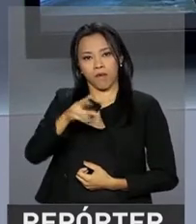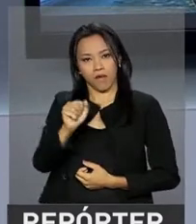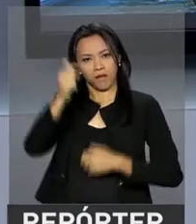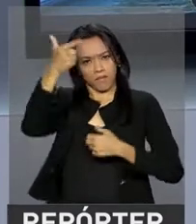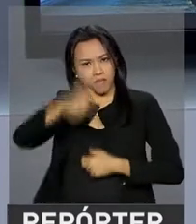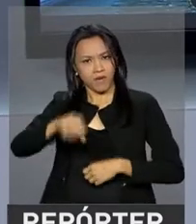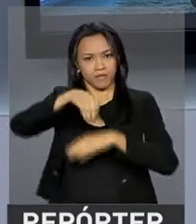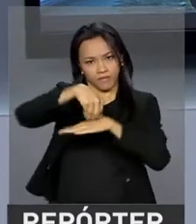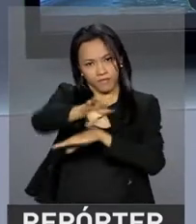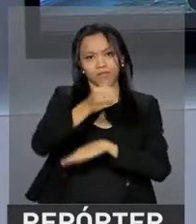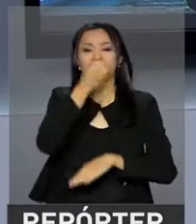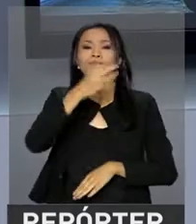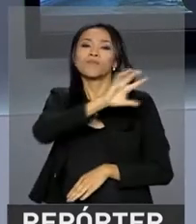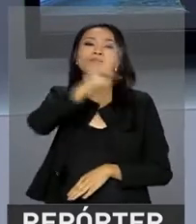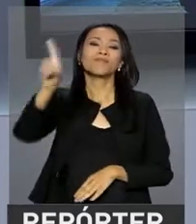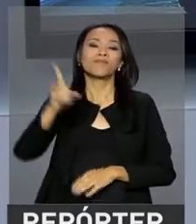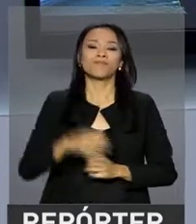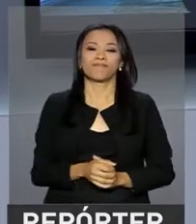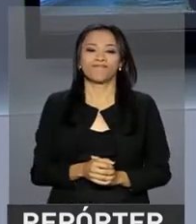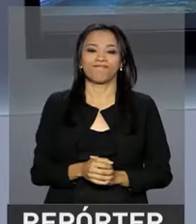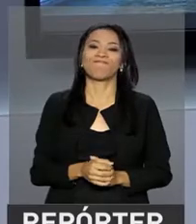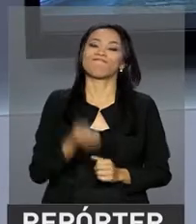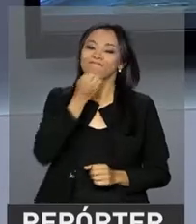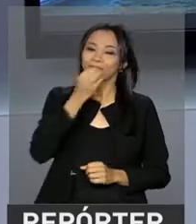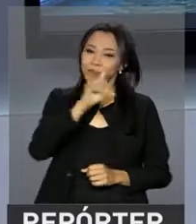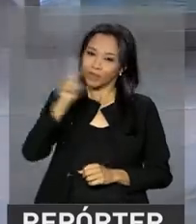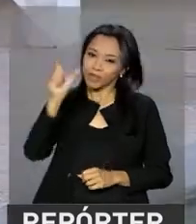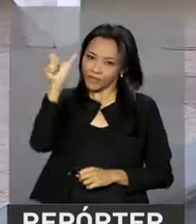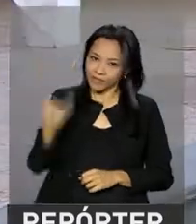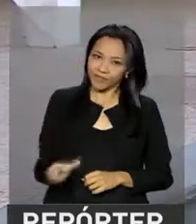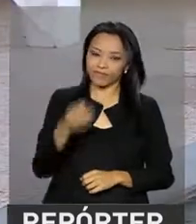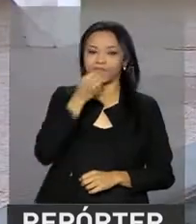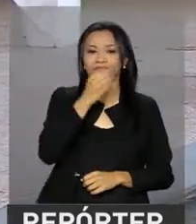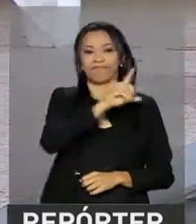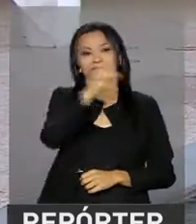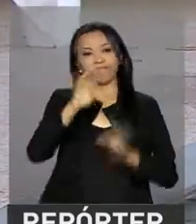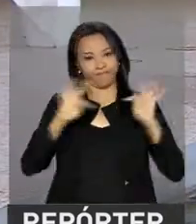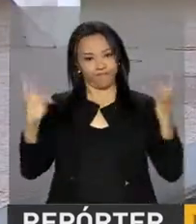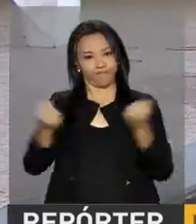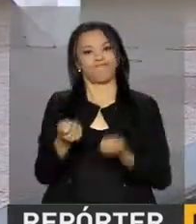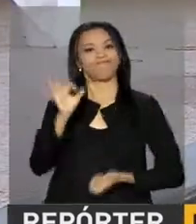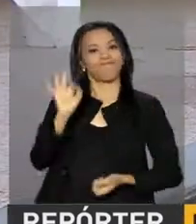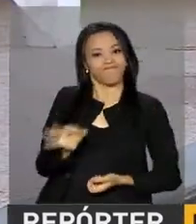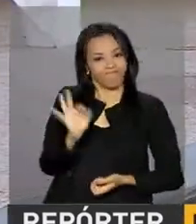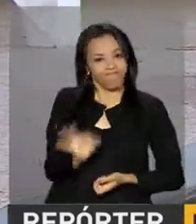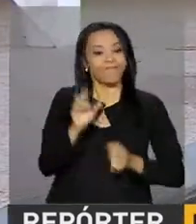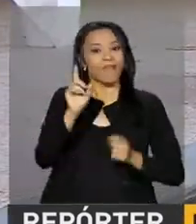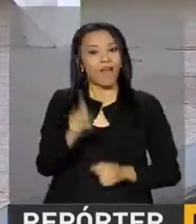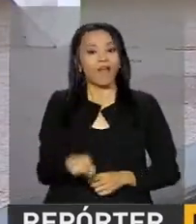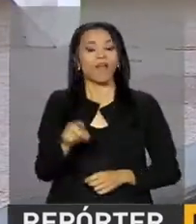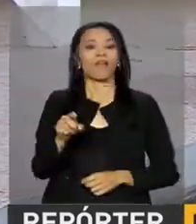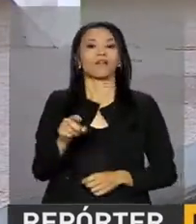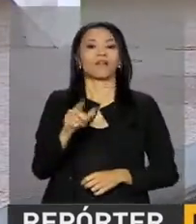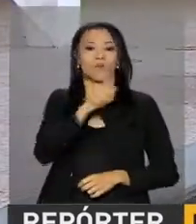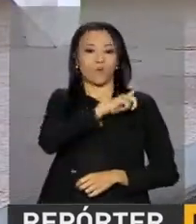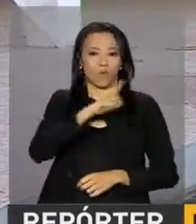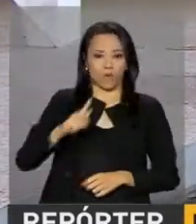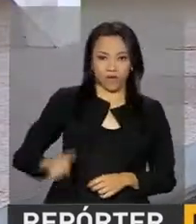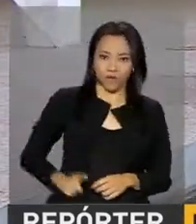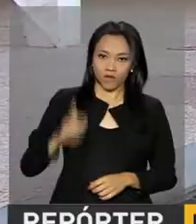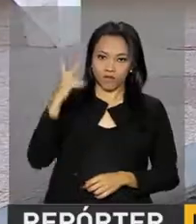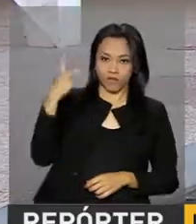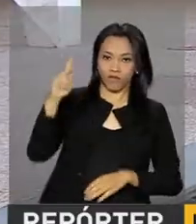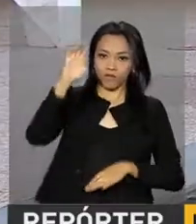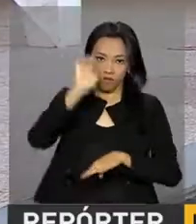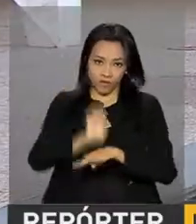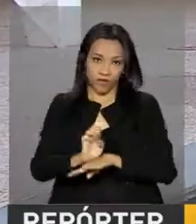gente. Mara, bom dia. Bom dia, Jaime. Bom dia a todos. É isso mesmo, Jaime. Foi o governador Luiz Fernando